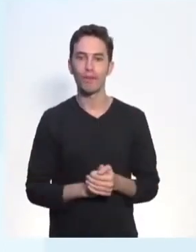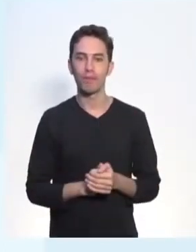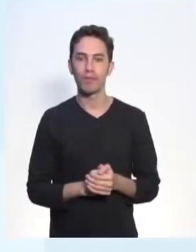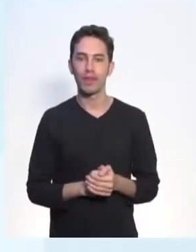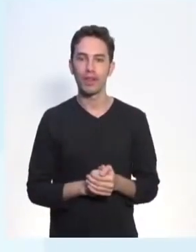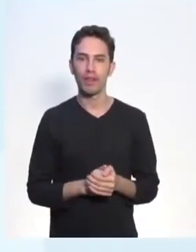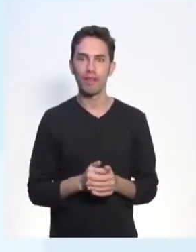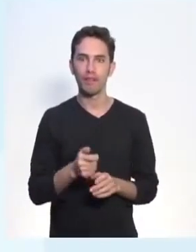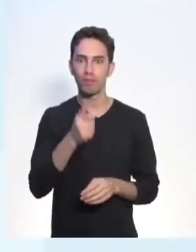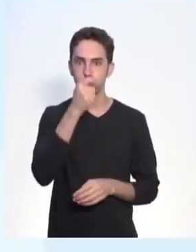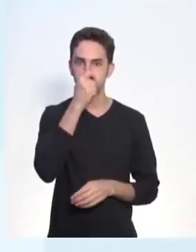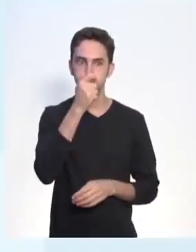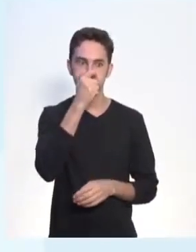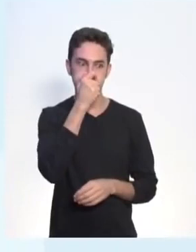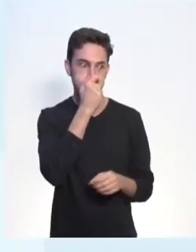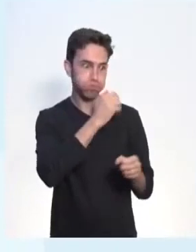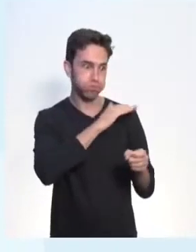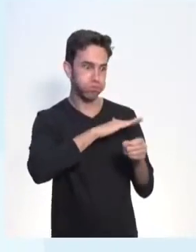ficam...